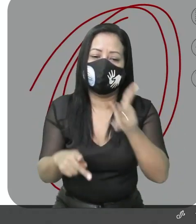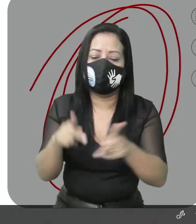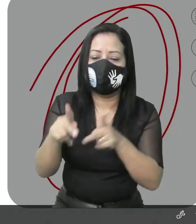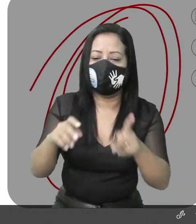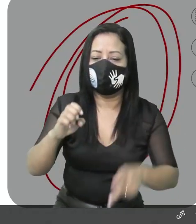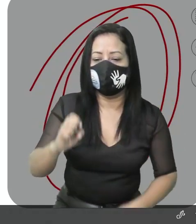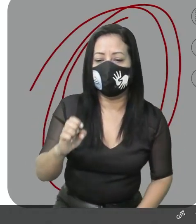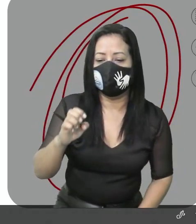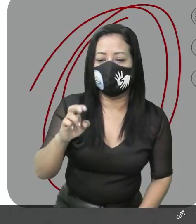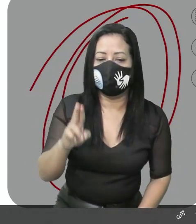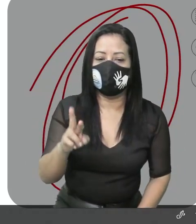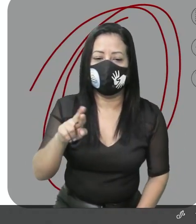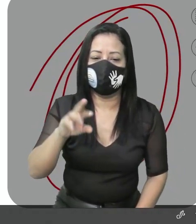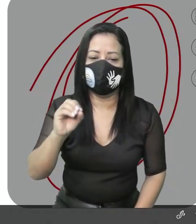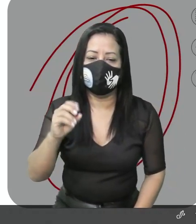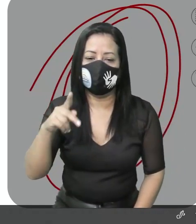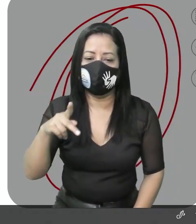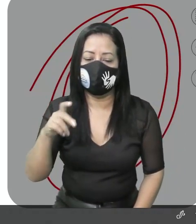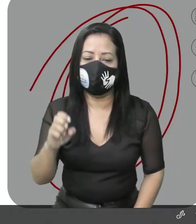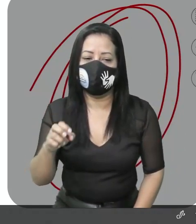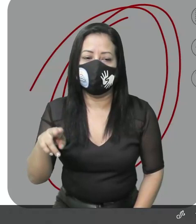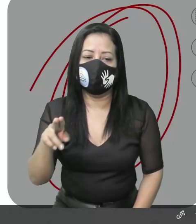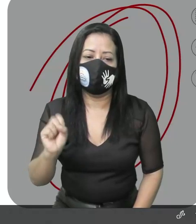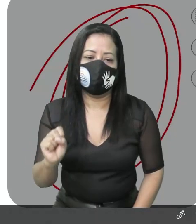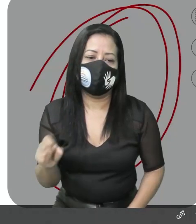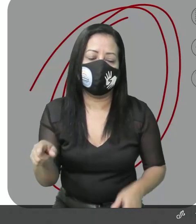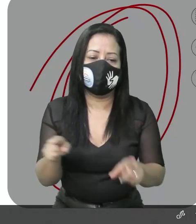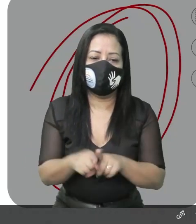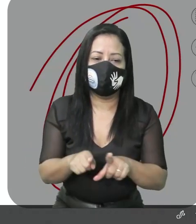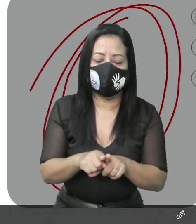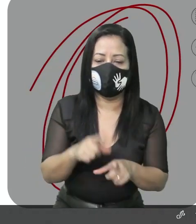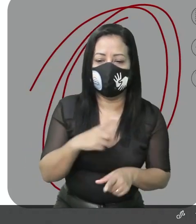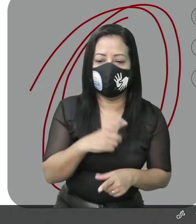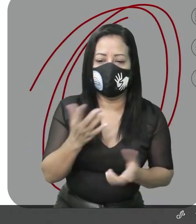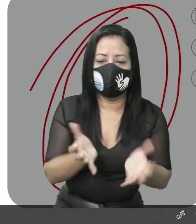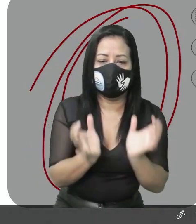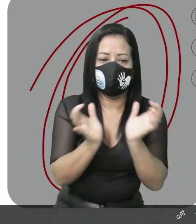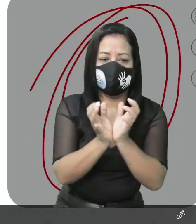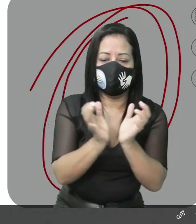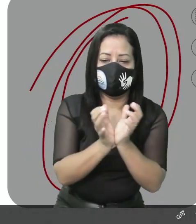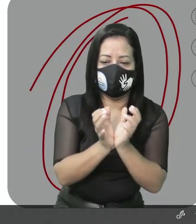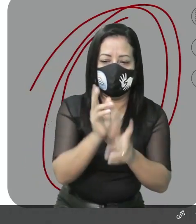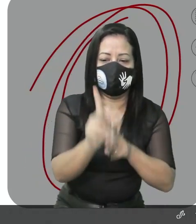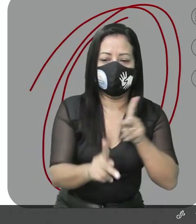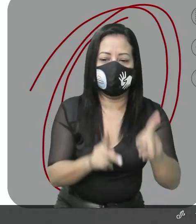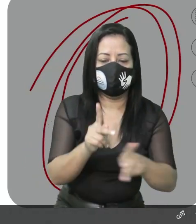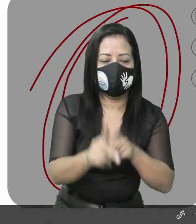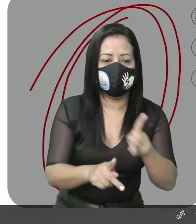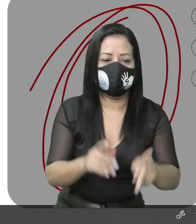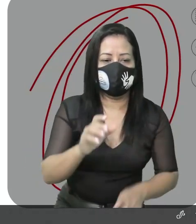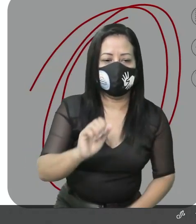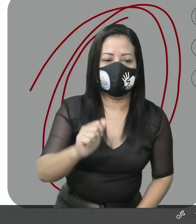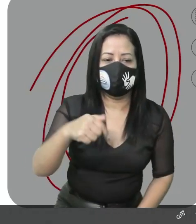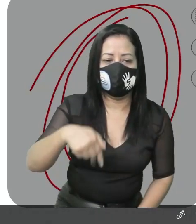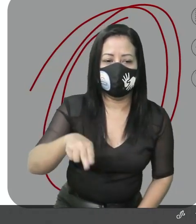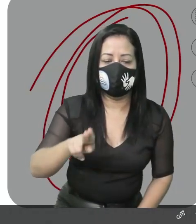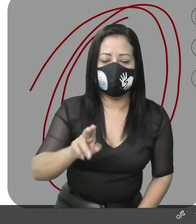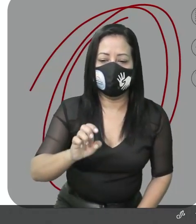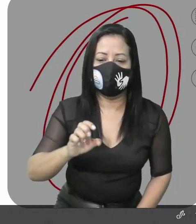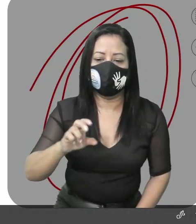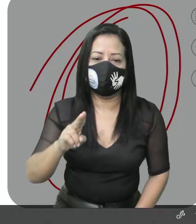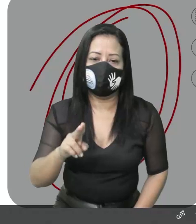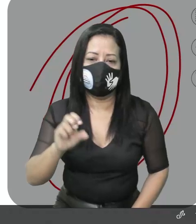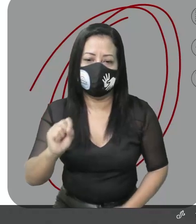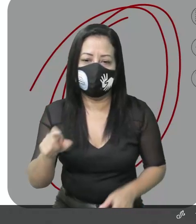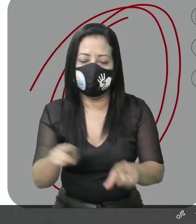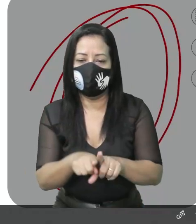aqueus, que fundaram em 2000 a.C. a cidade de Micena. Nós temos os jônios, que em